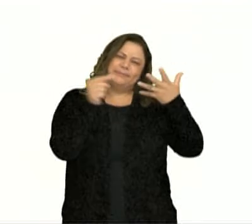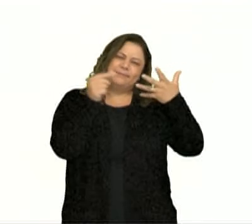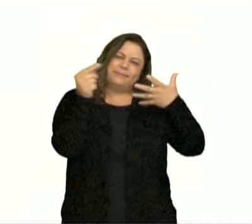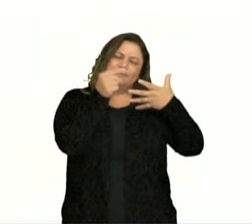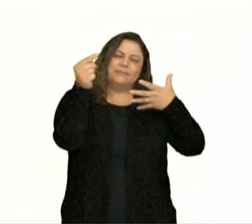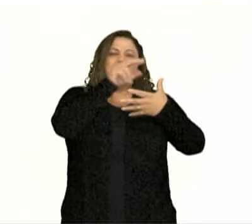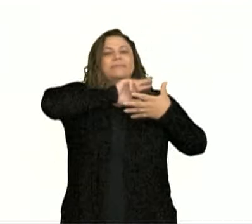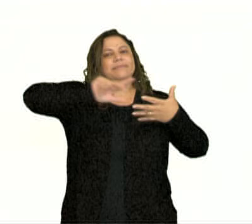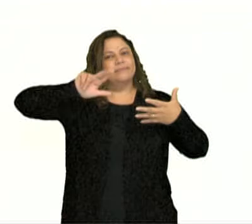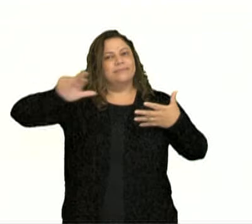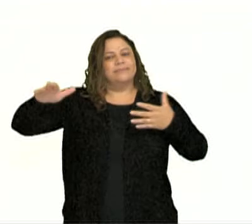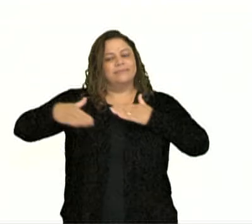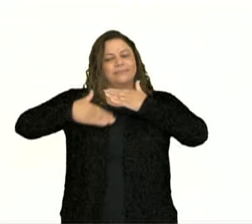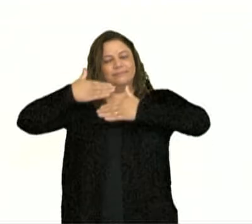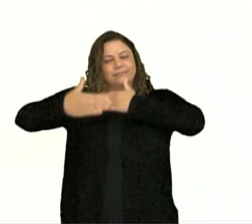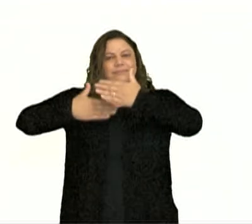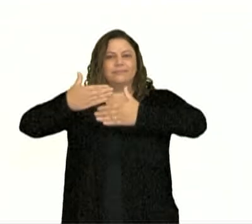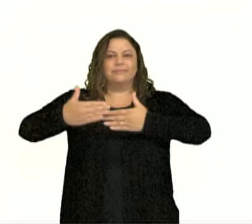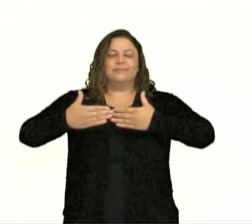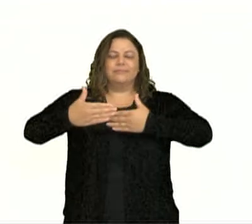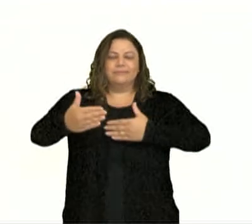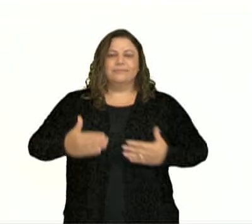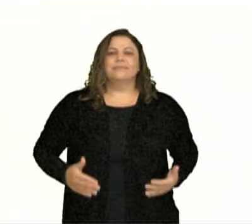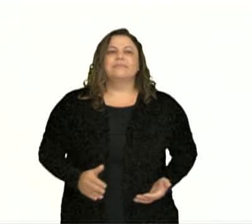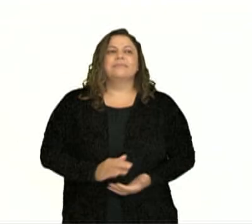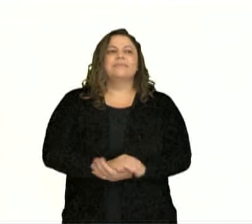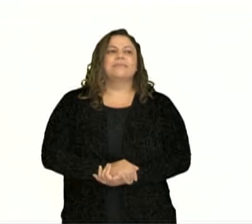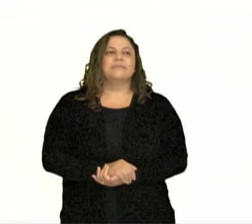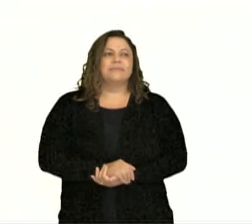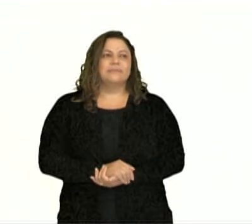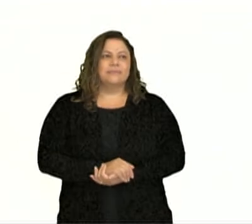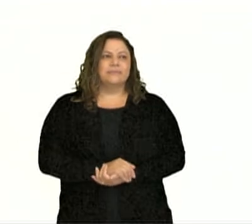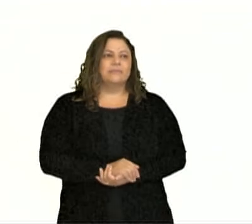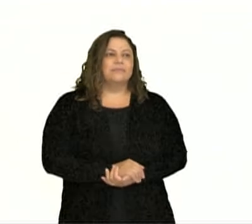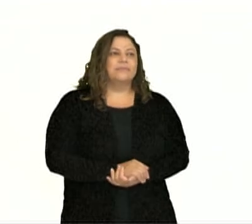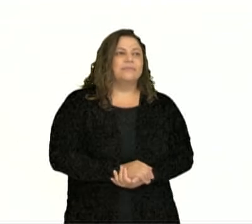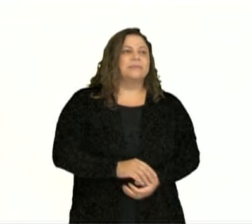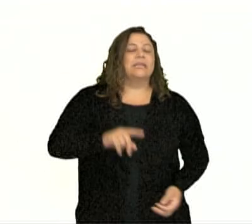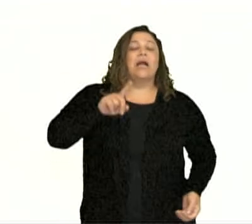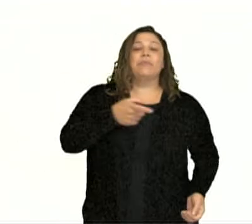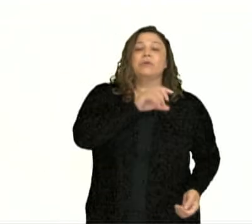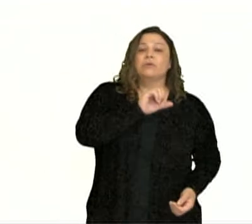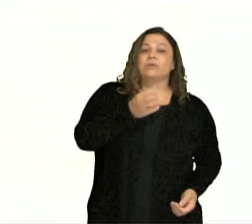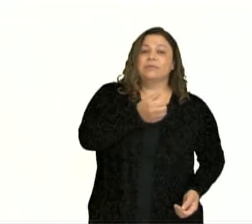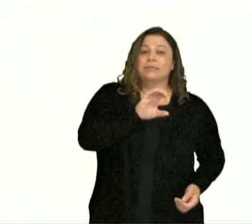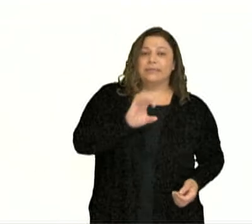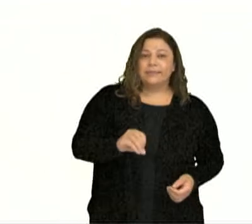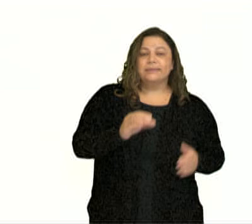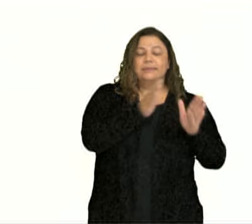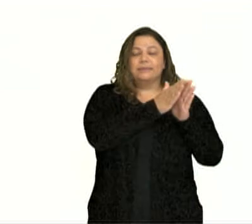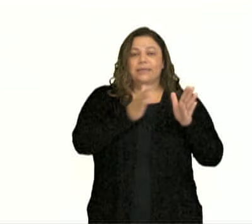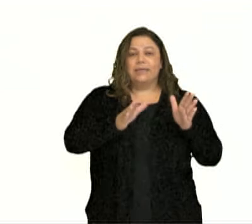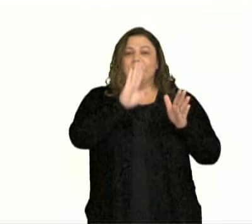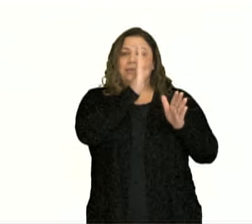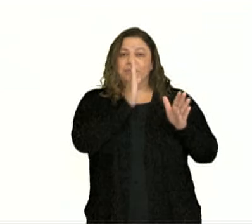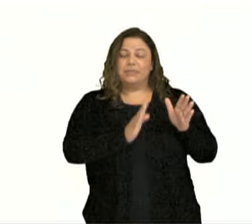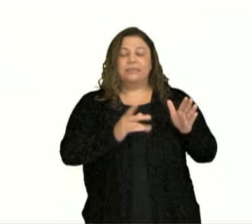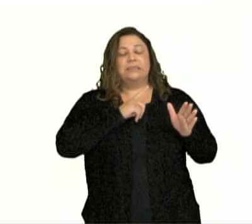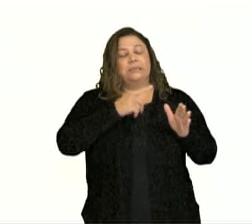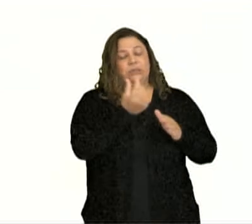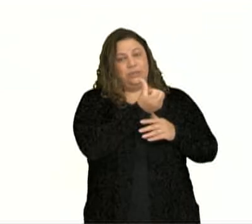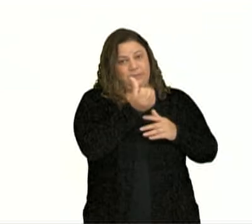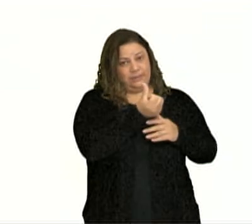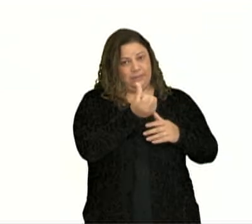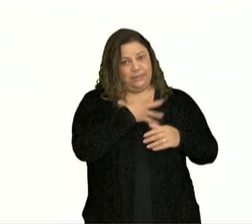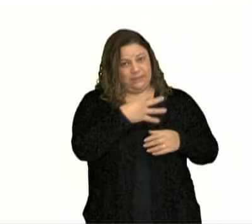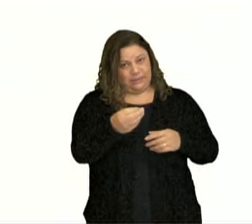processo que vai acarretar no decorrer dos anos, tá? Então, aqui em 1960, a brasileira tinha em média 6